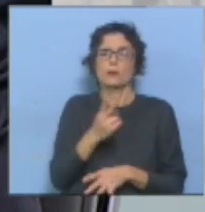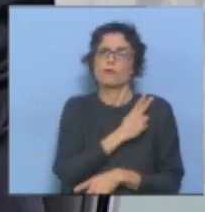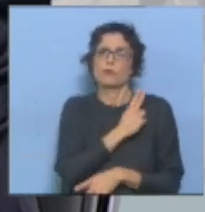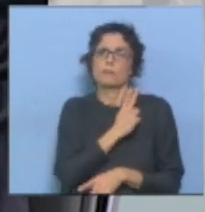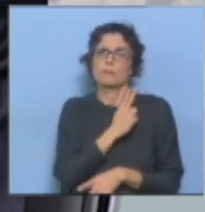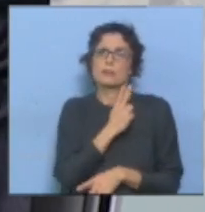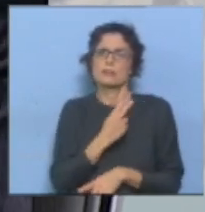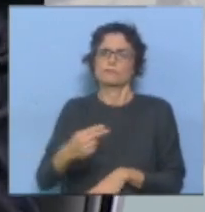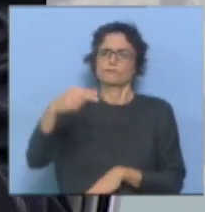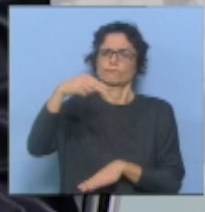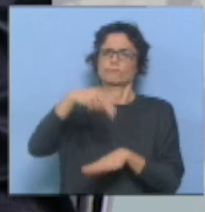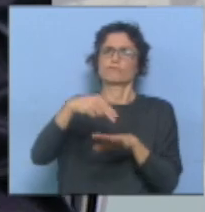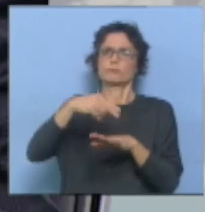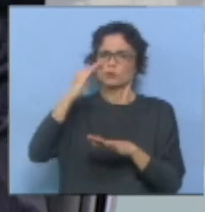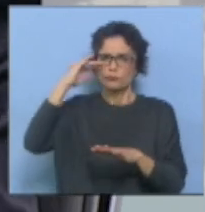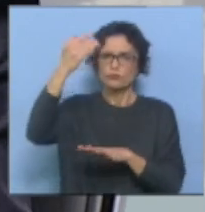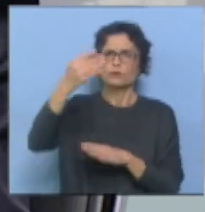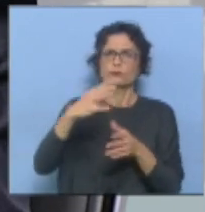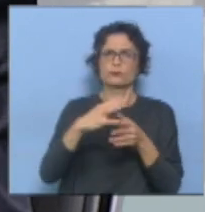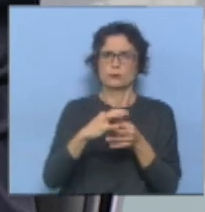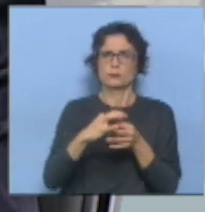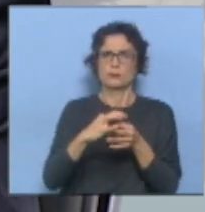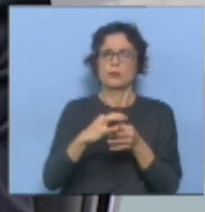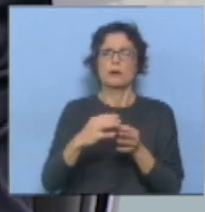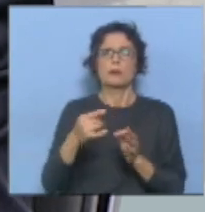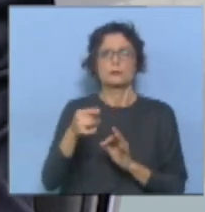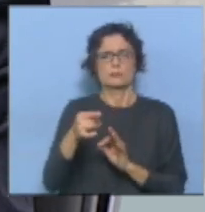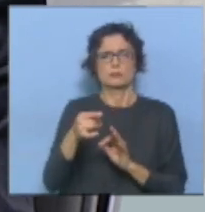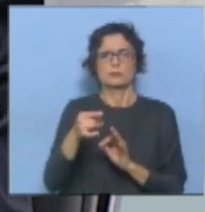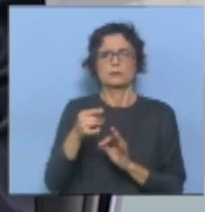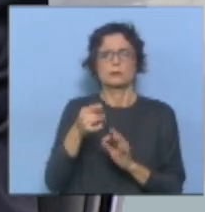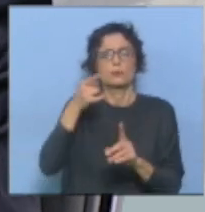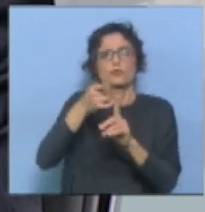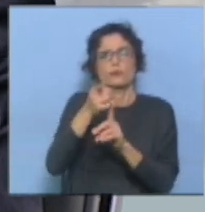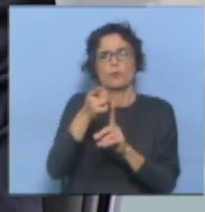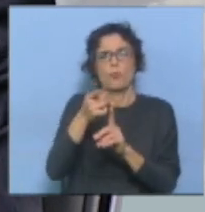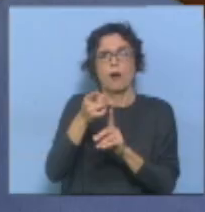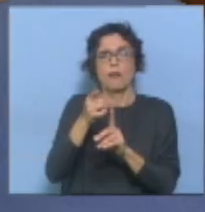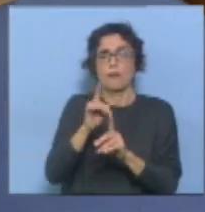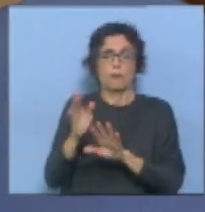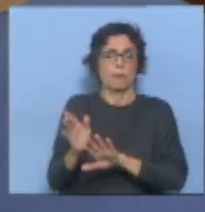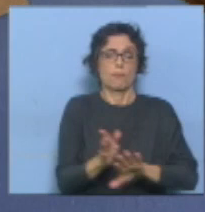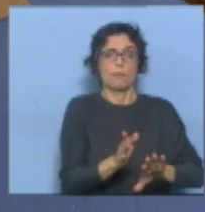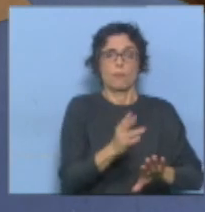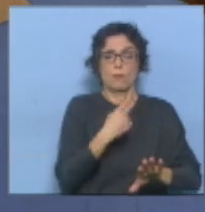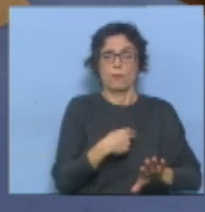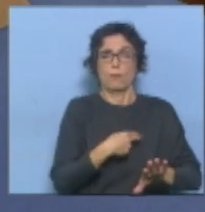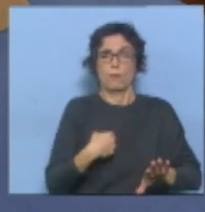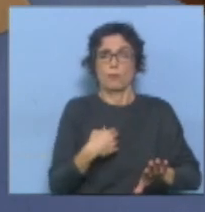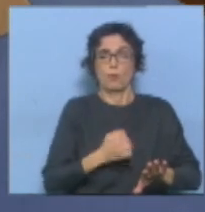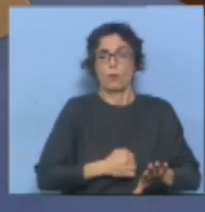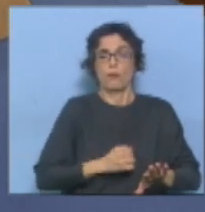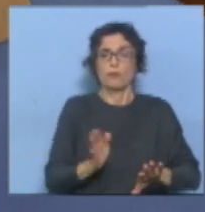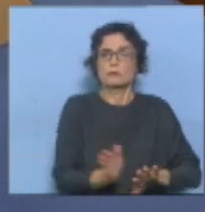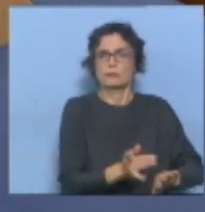futuro. De facto, não é para acantonar à parte os católicos, é para um convite